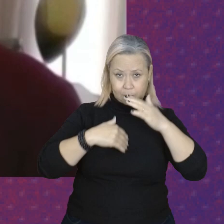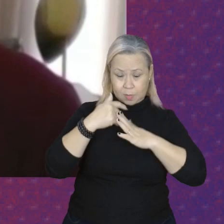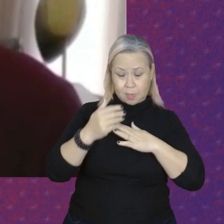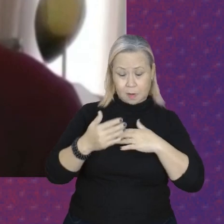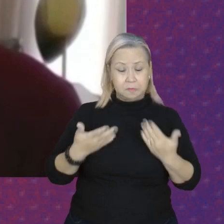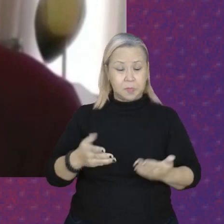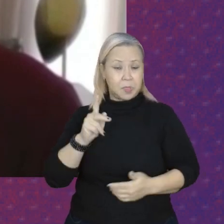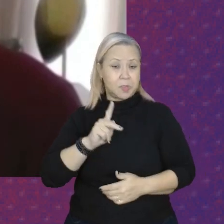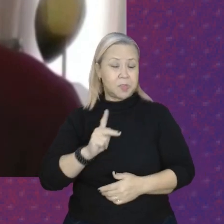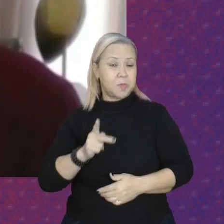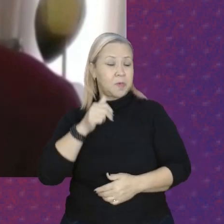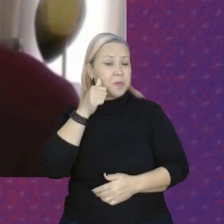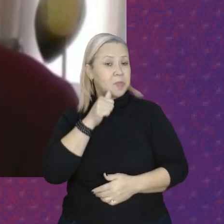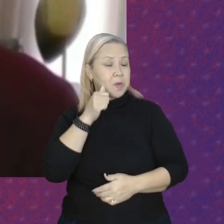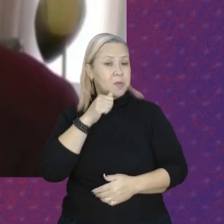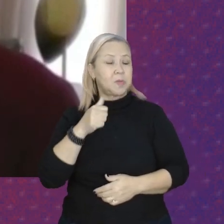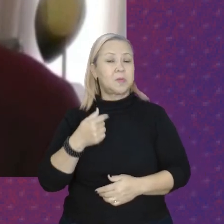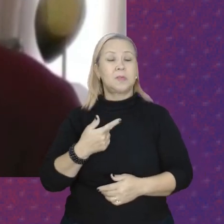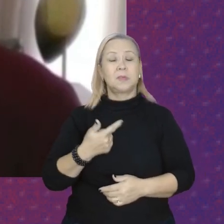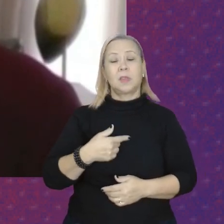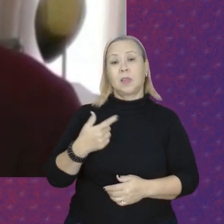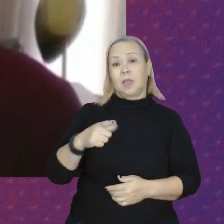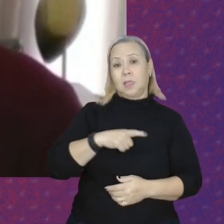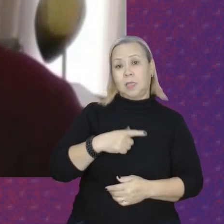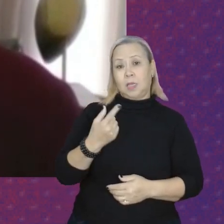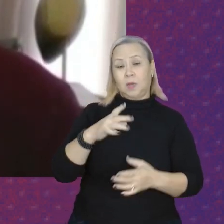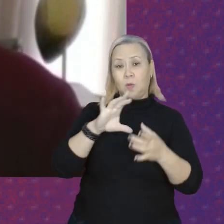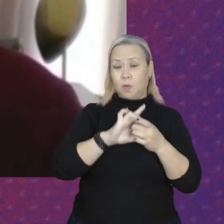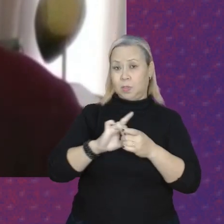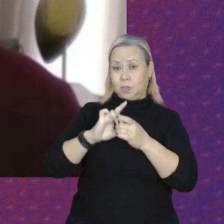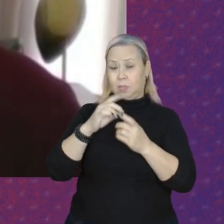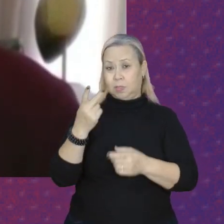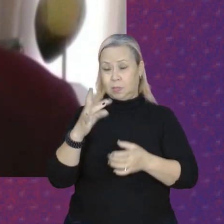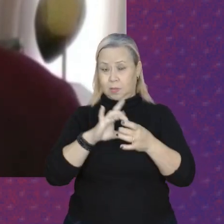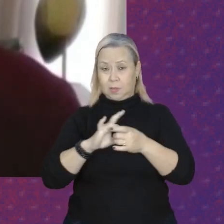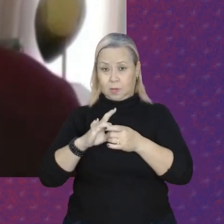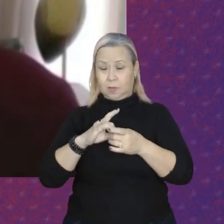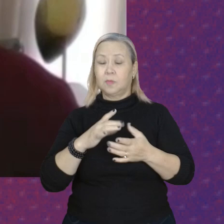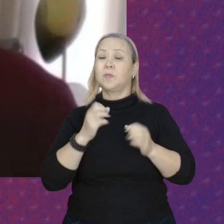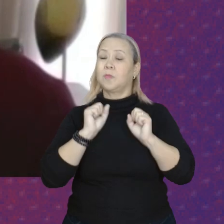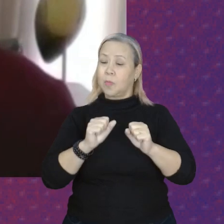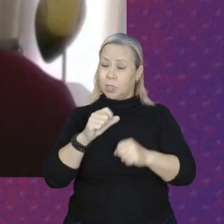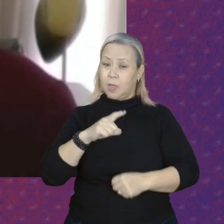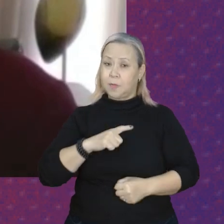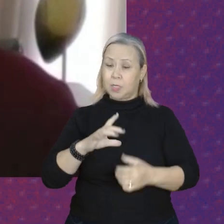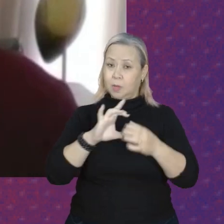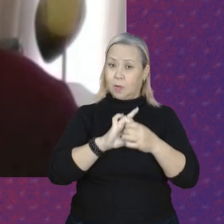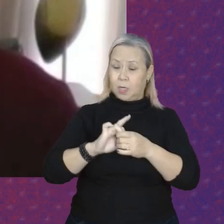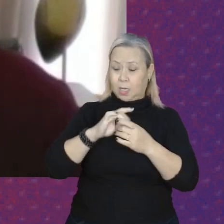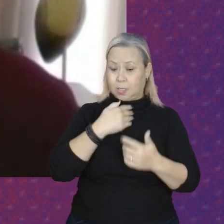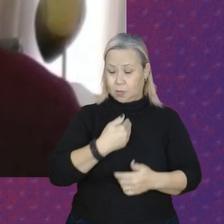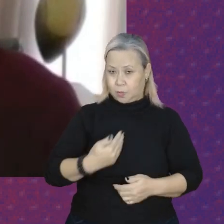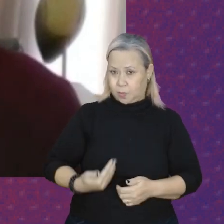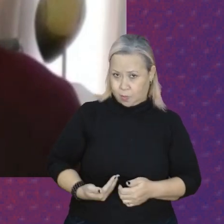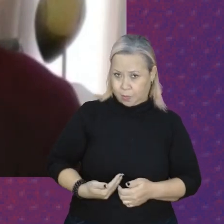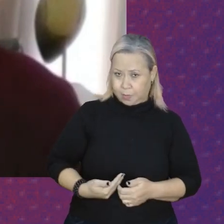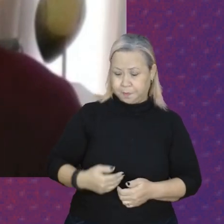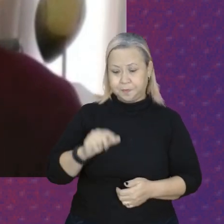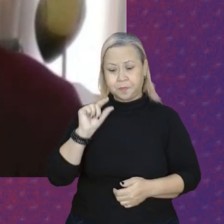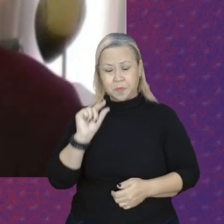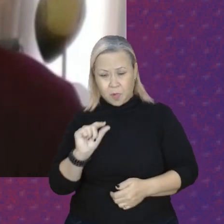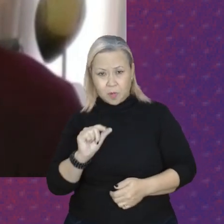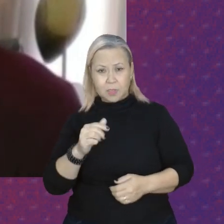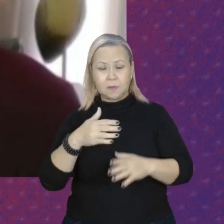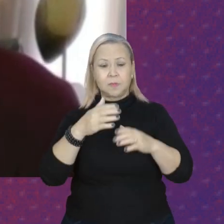professoras, elas têm 2 vínculos. Nós podemos ter 2 vínculos públicos, inclusive. Somos uma das poucas categorias que